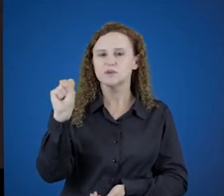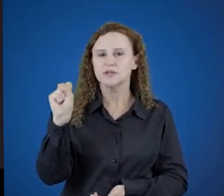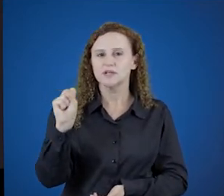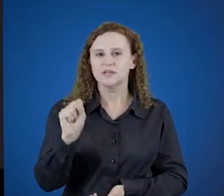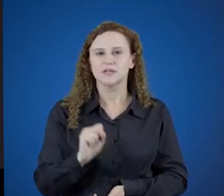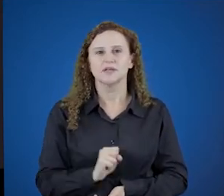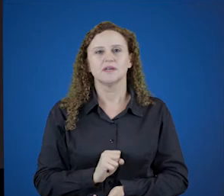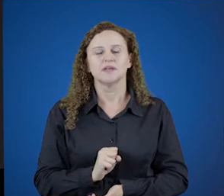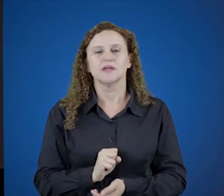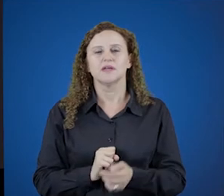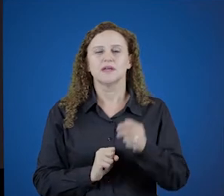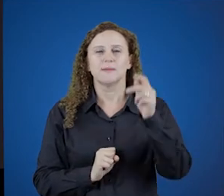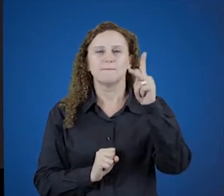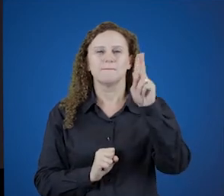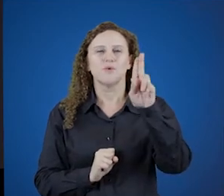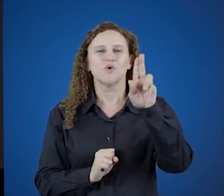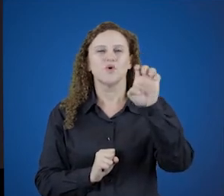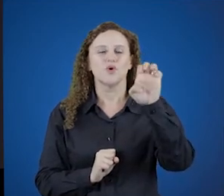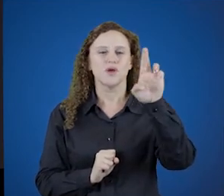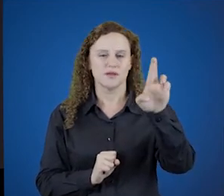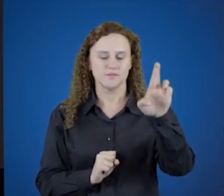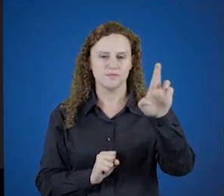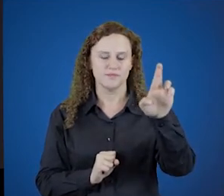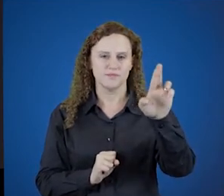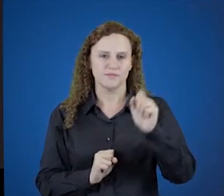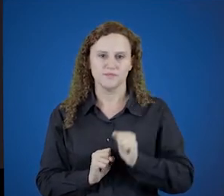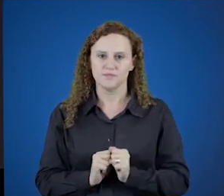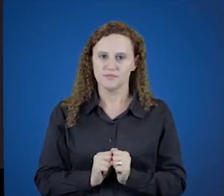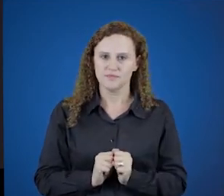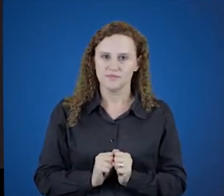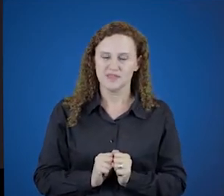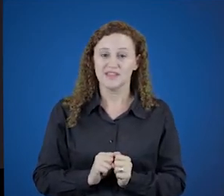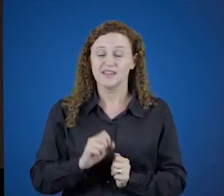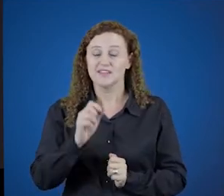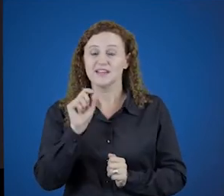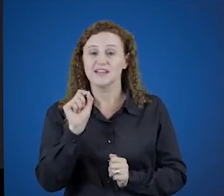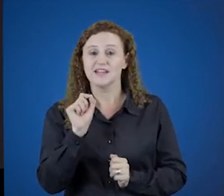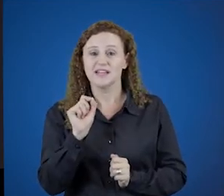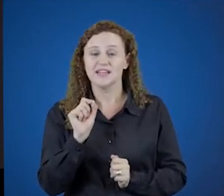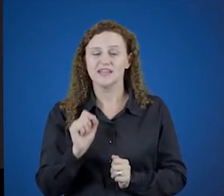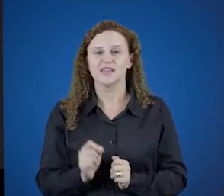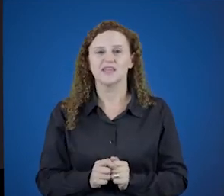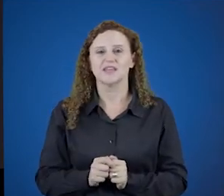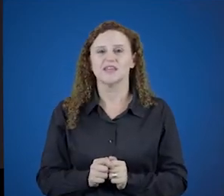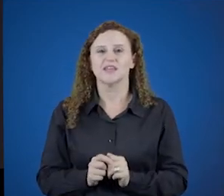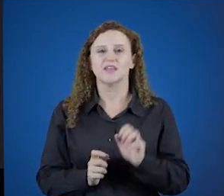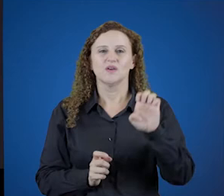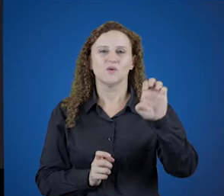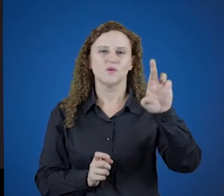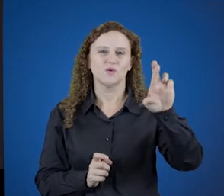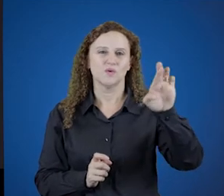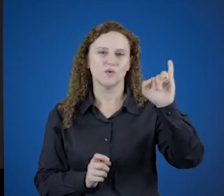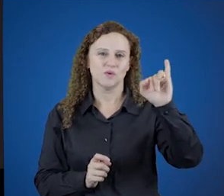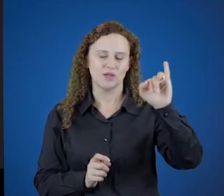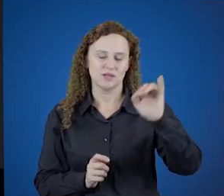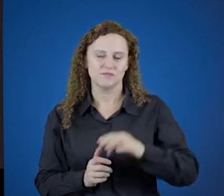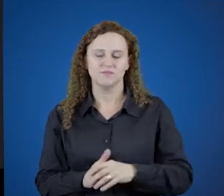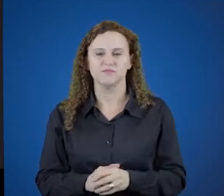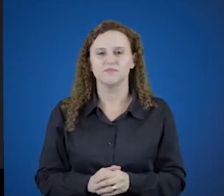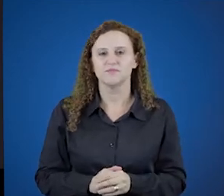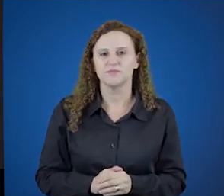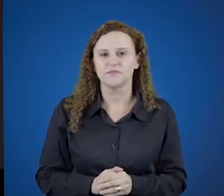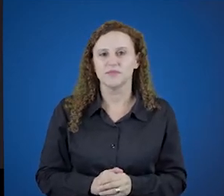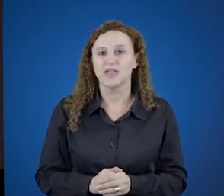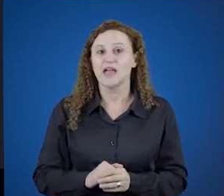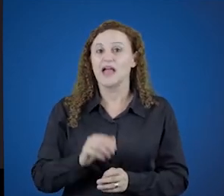singular da palavra Power Pure então o menino Pure do